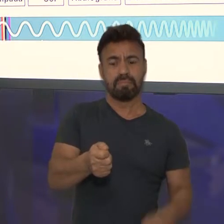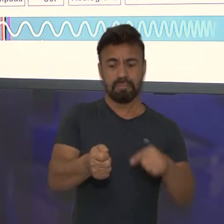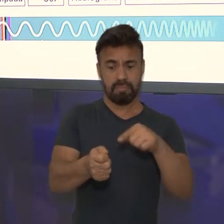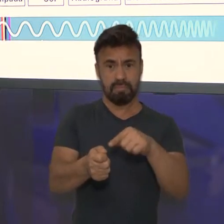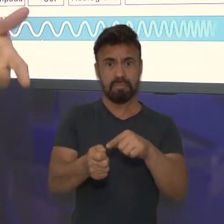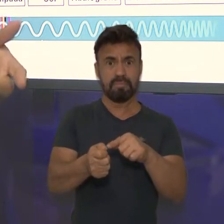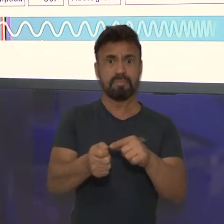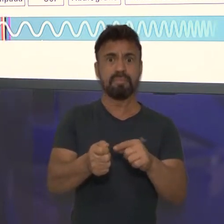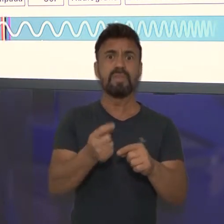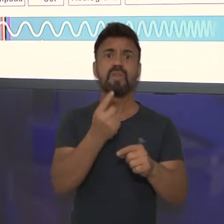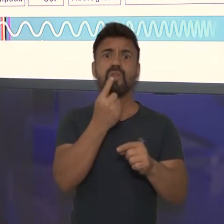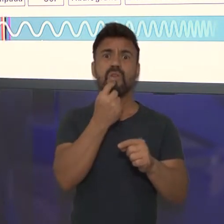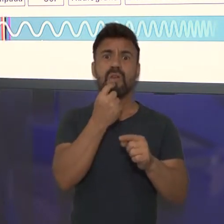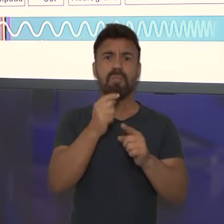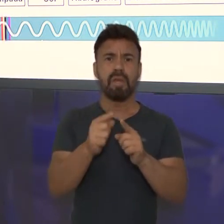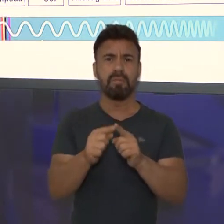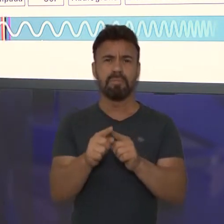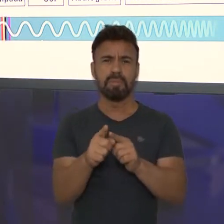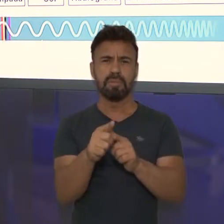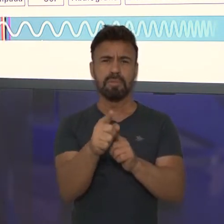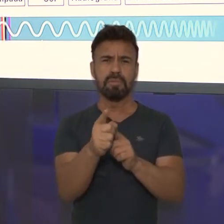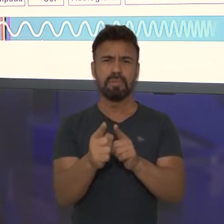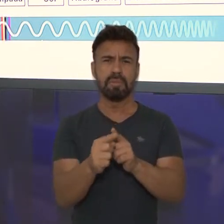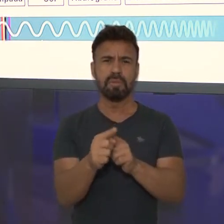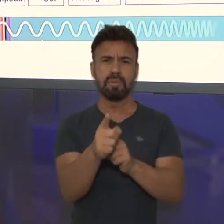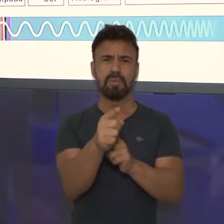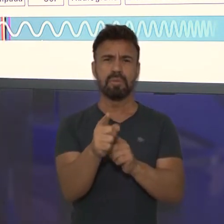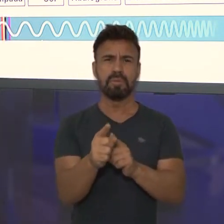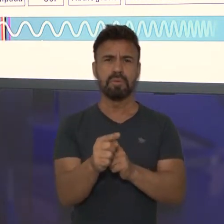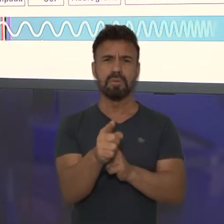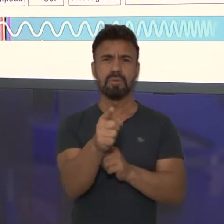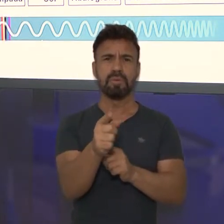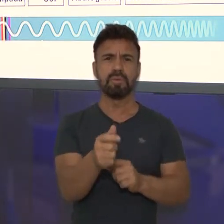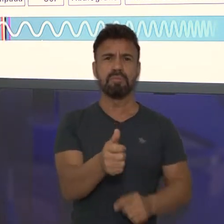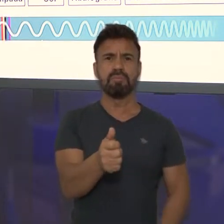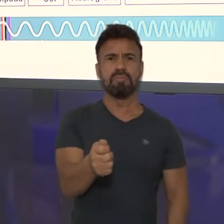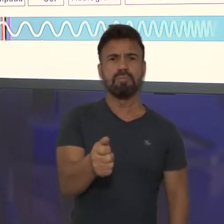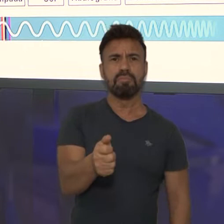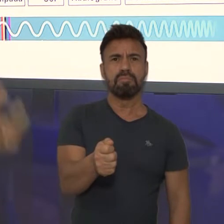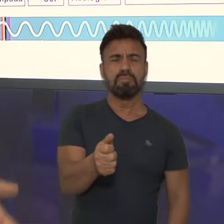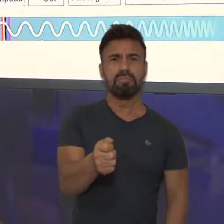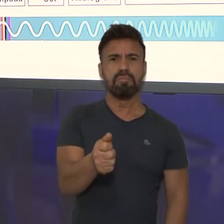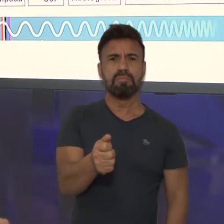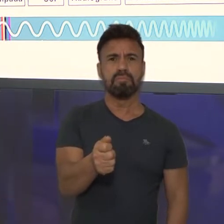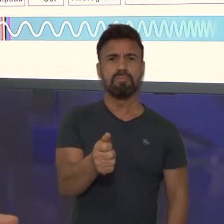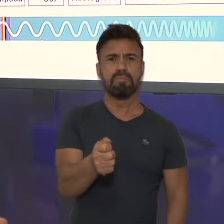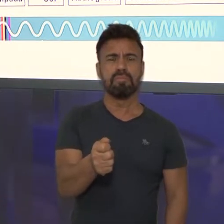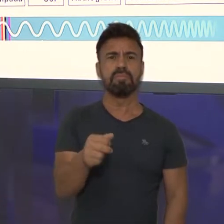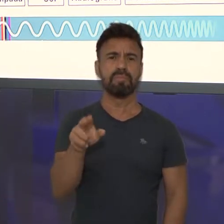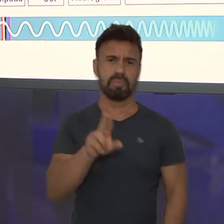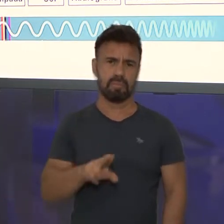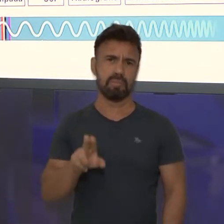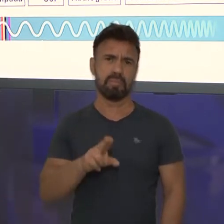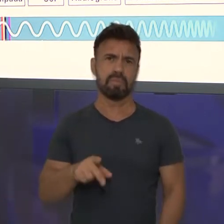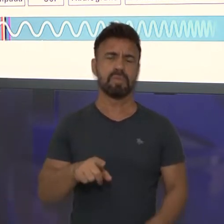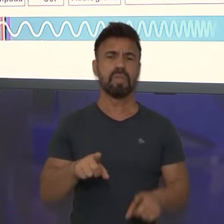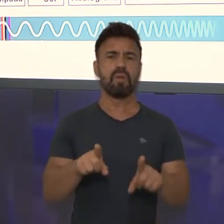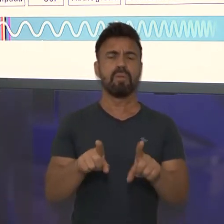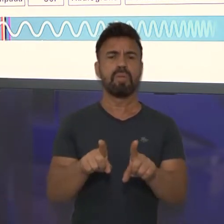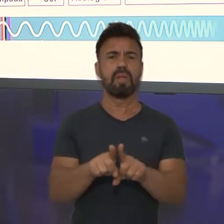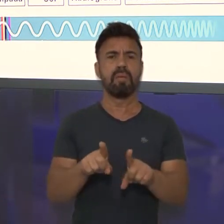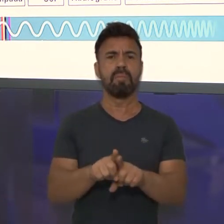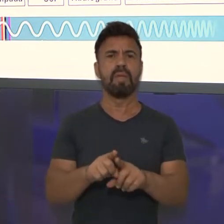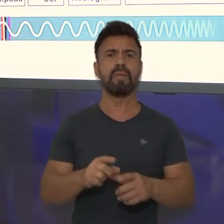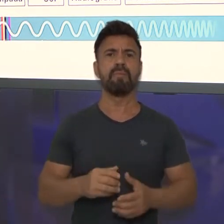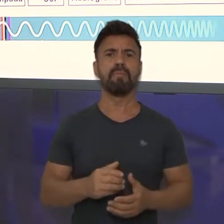ondas infravermelhas que estão atuando ali. Então, as ondas infravermelhas, elas são utilizadas tanto no controle remoto, como também